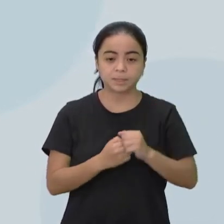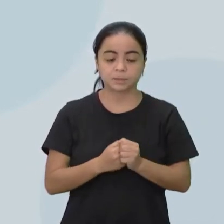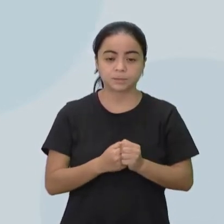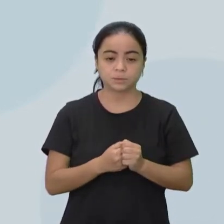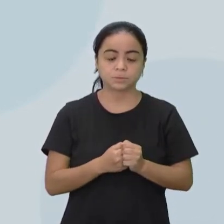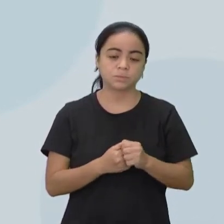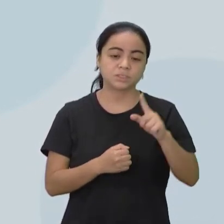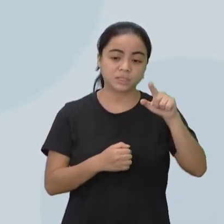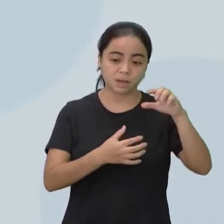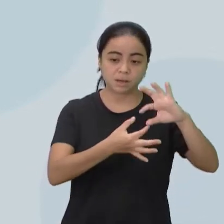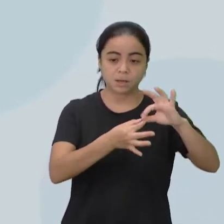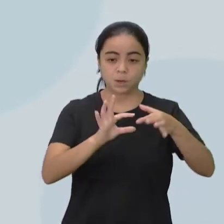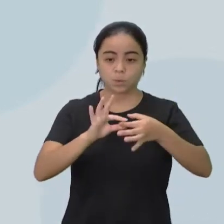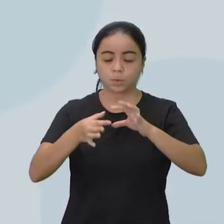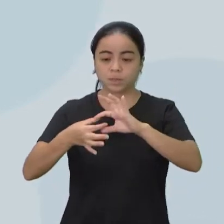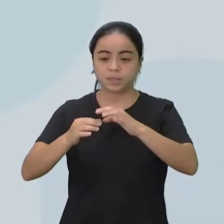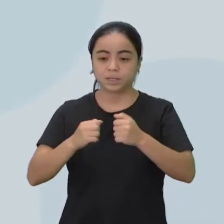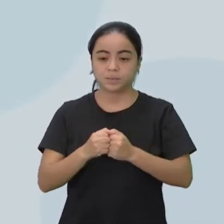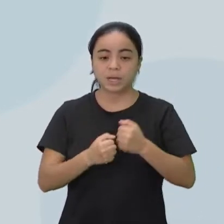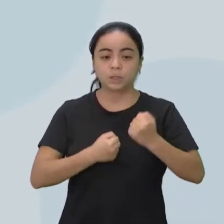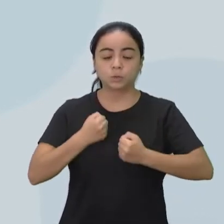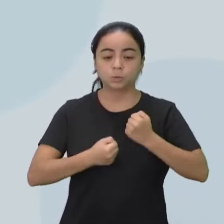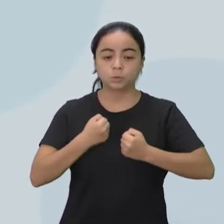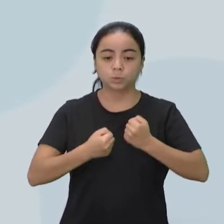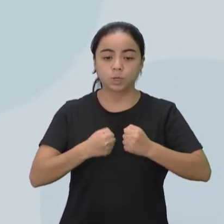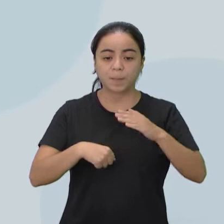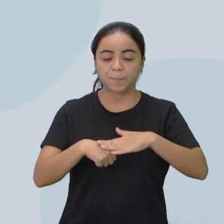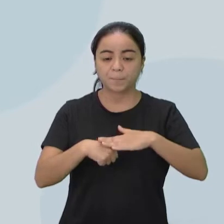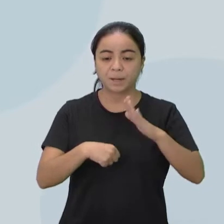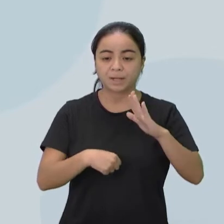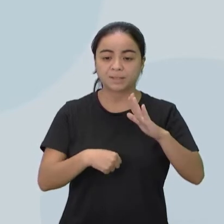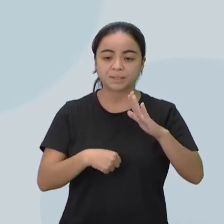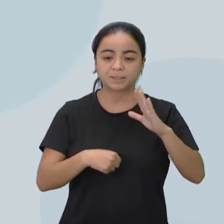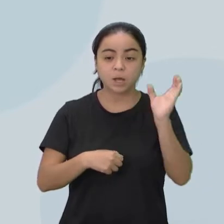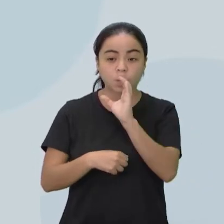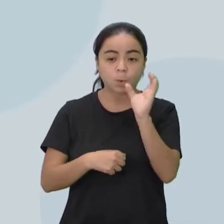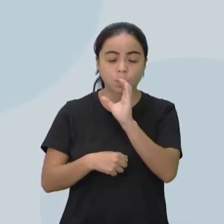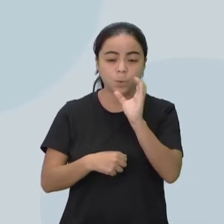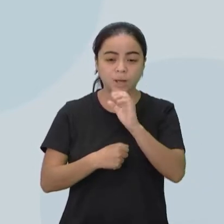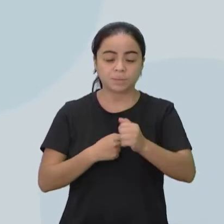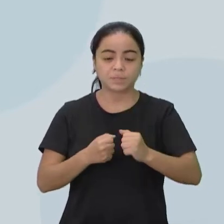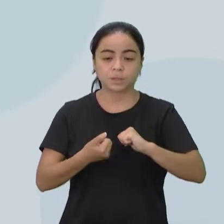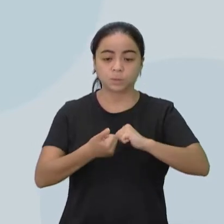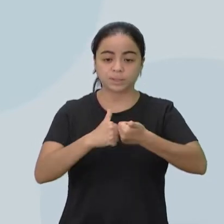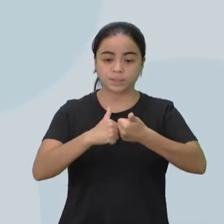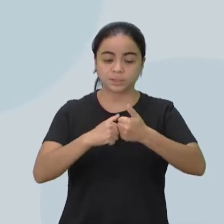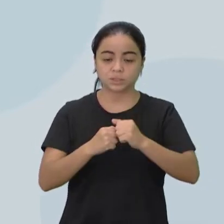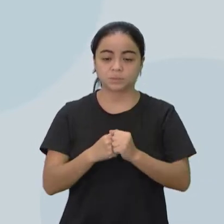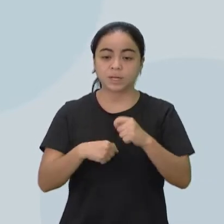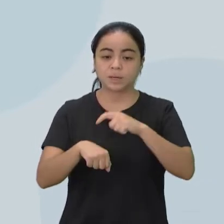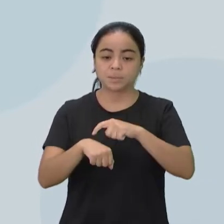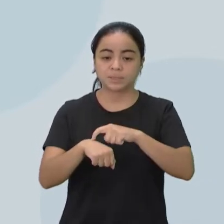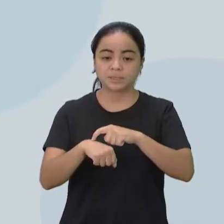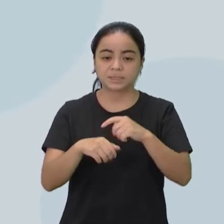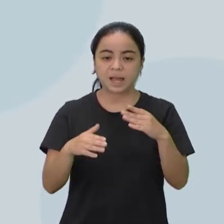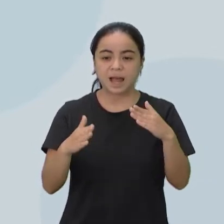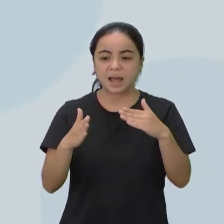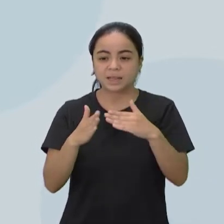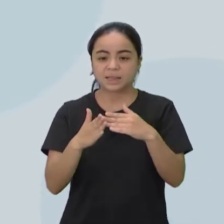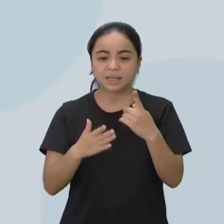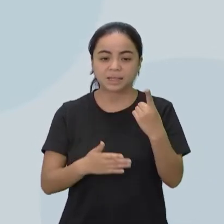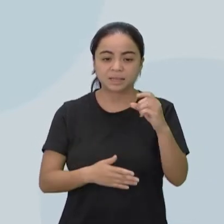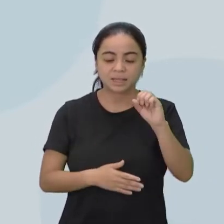olímpica, né? Tem nas Olimpíadas, de corrida, que é uma das mais rápidas do atletismo. E esta prova tem que durar no máximo aí 10